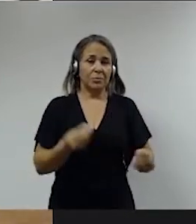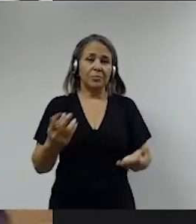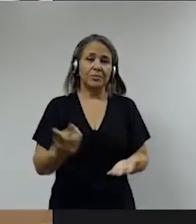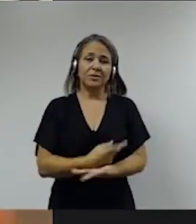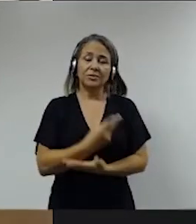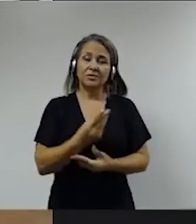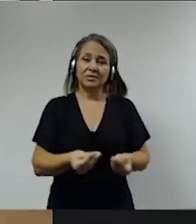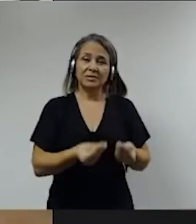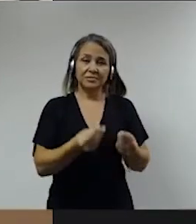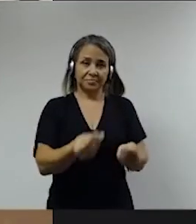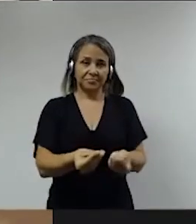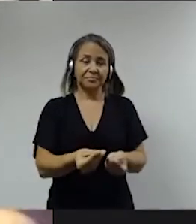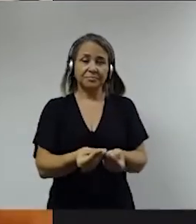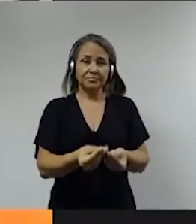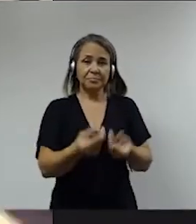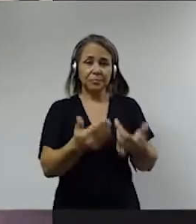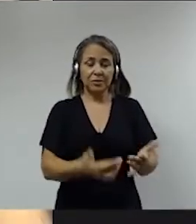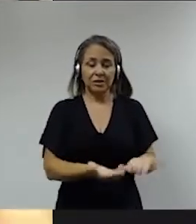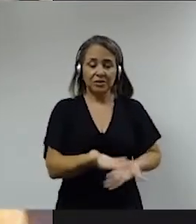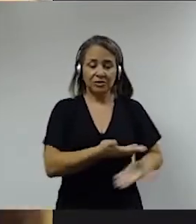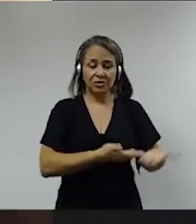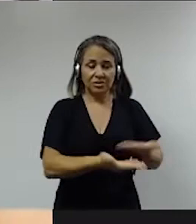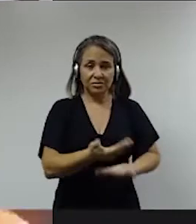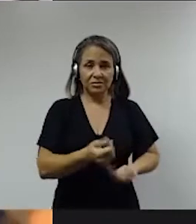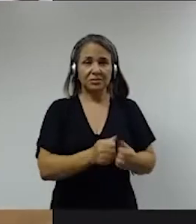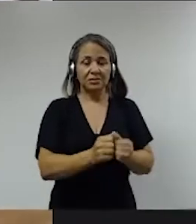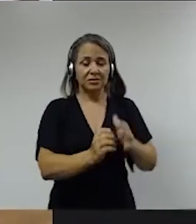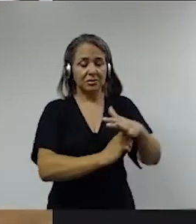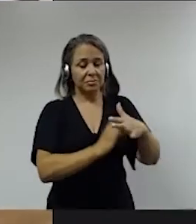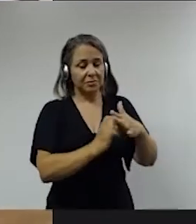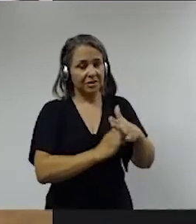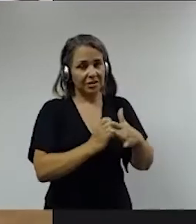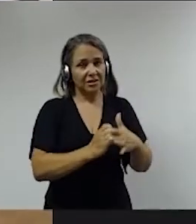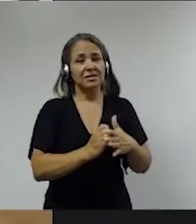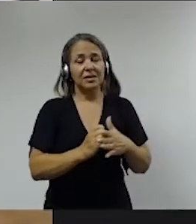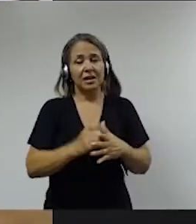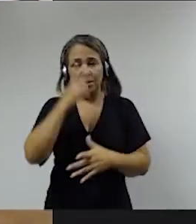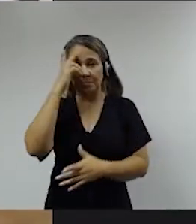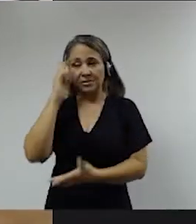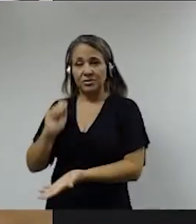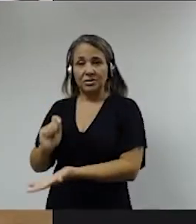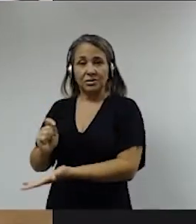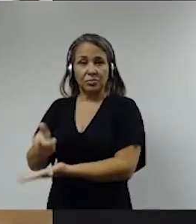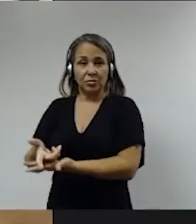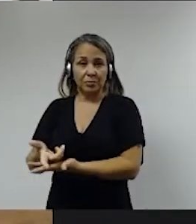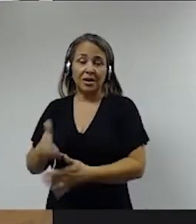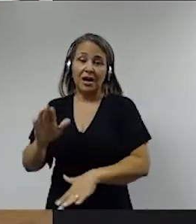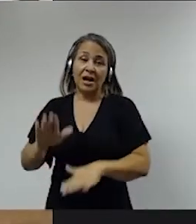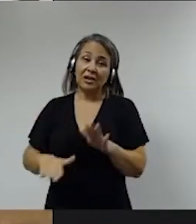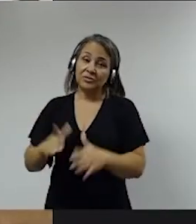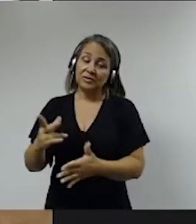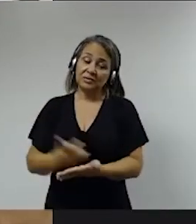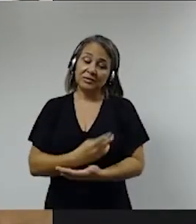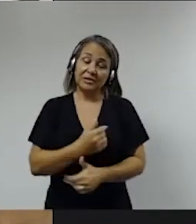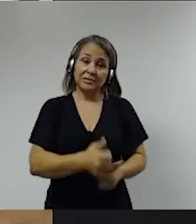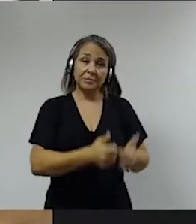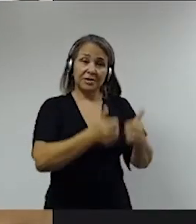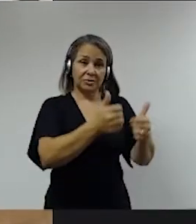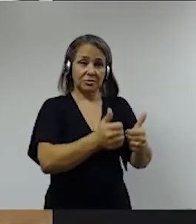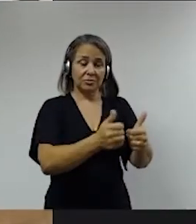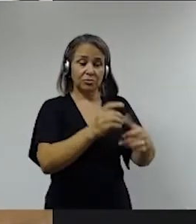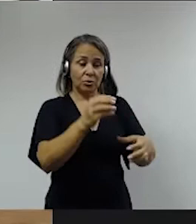se dá em relação às suas relações entre empresas, fornecedores e consumidores. Isso, às vezes, ele funciona melhor